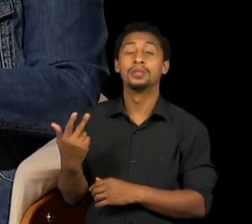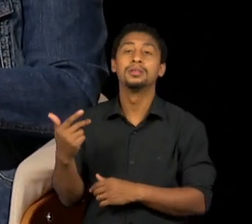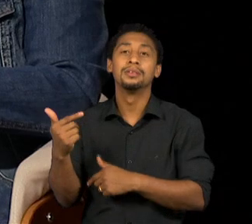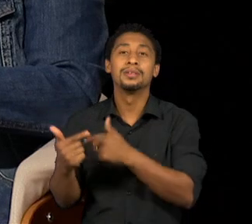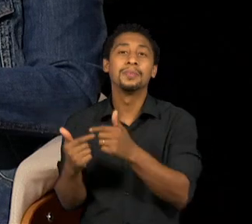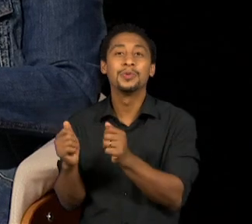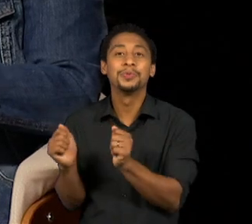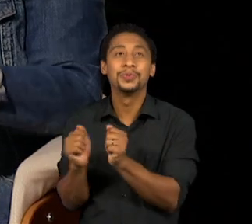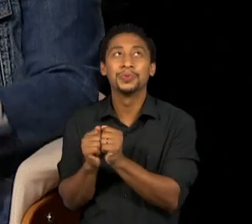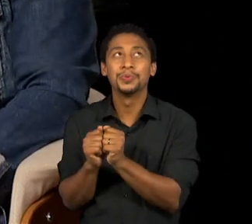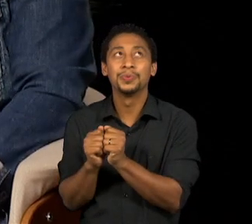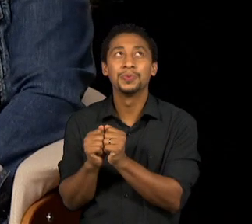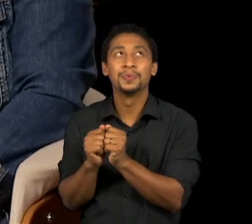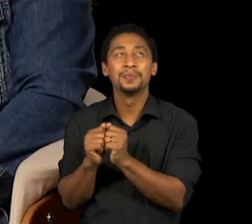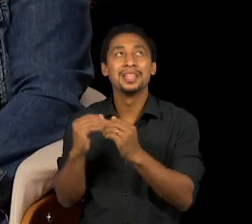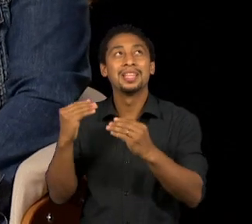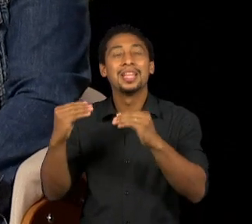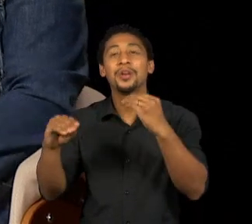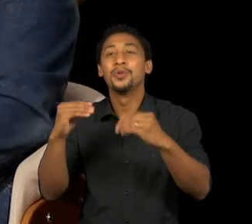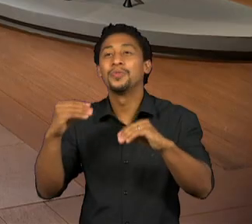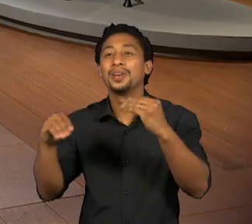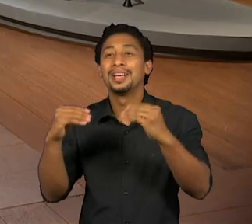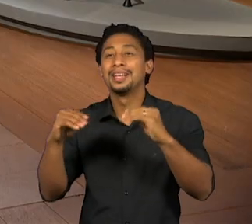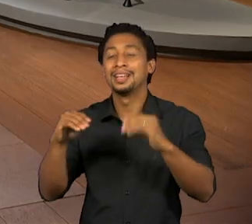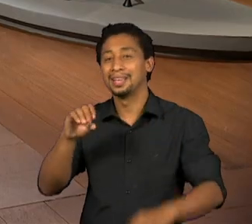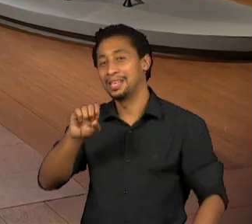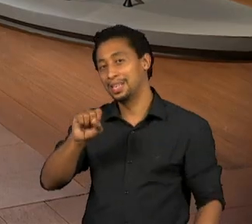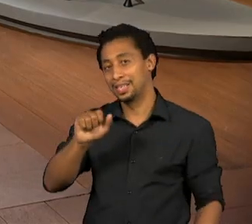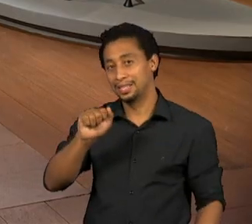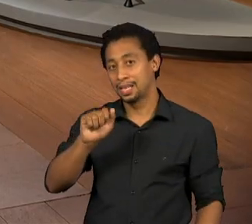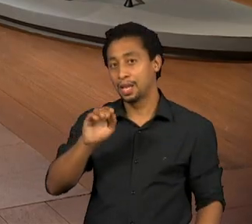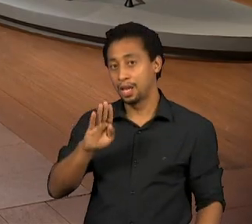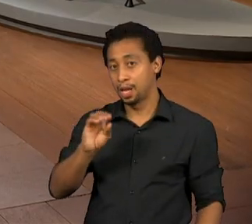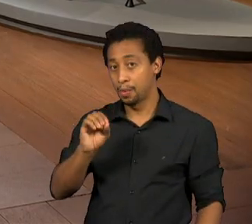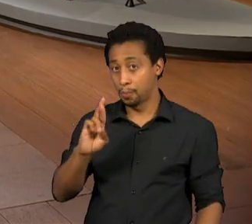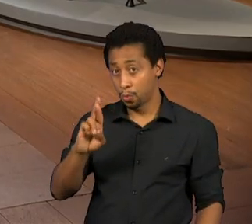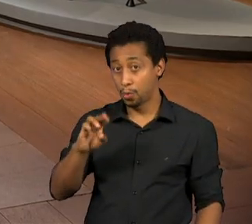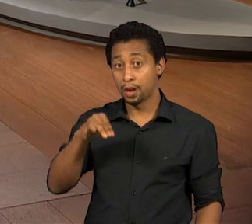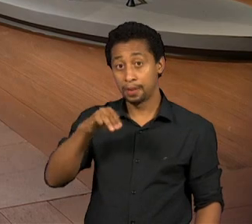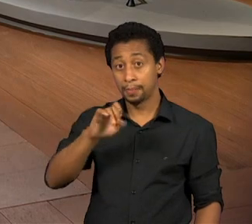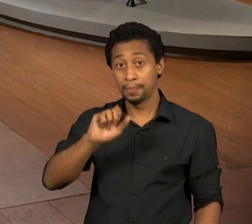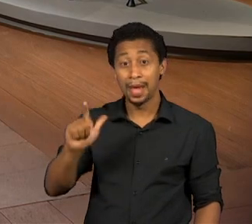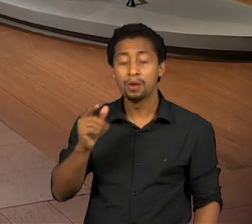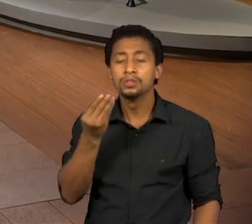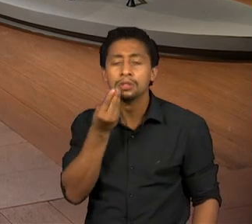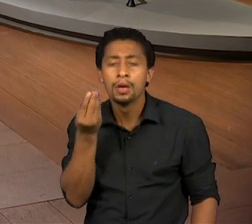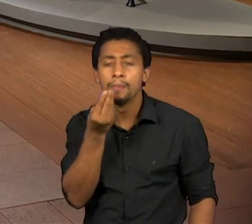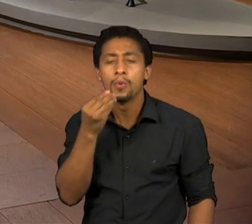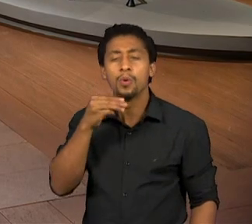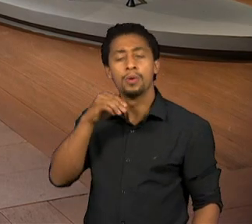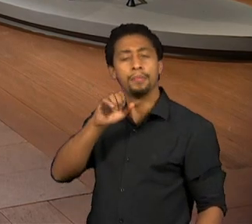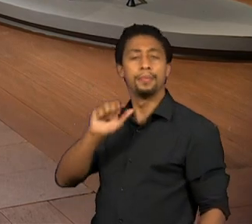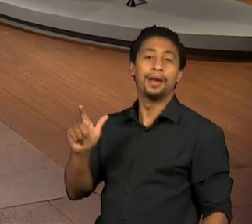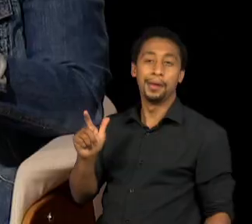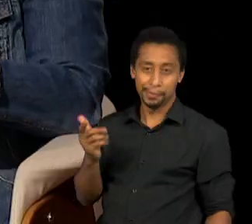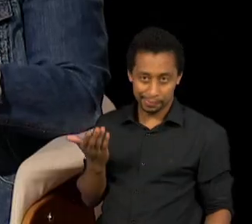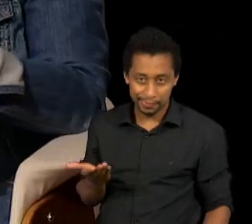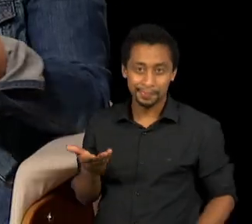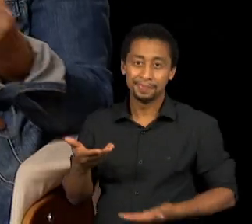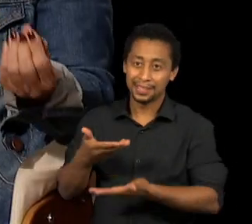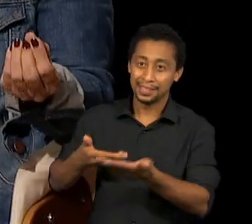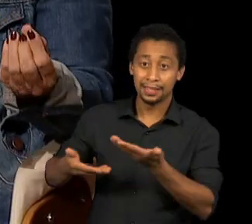novela, na novela Sabor de Mel. Eu fazia a filha dela. E na rua, as pessoas achavam que